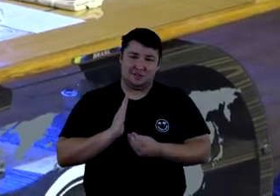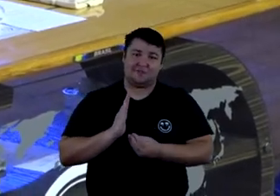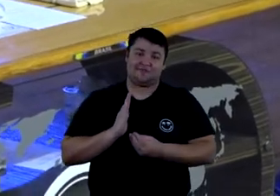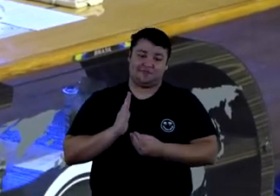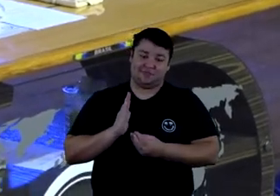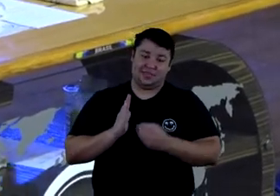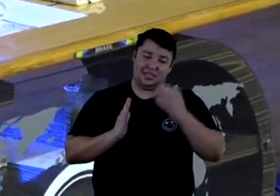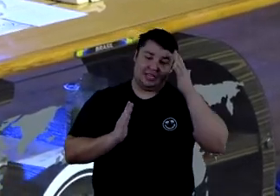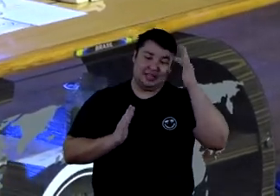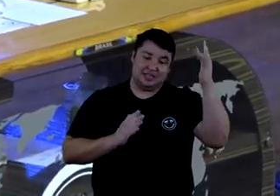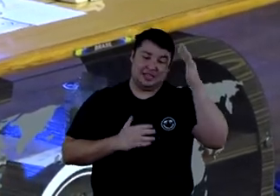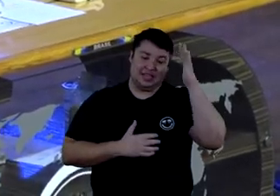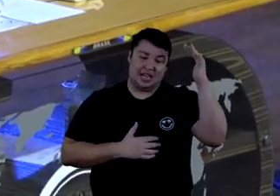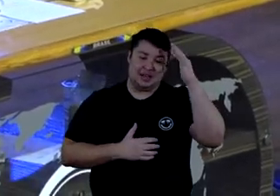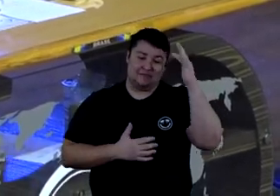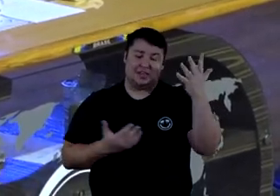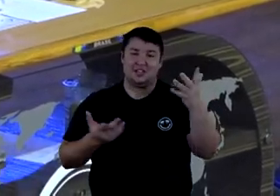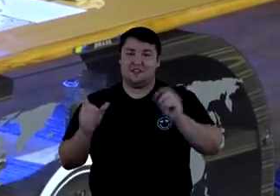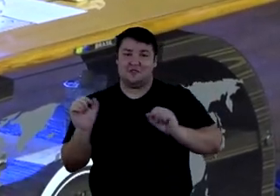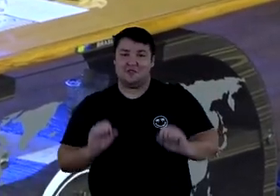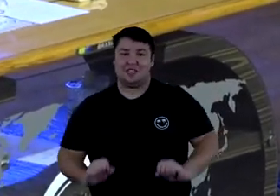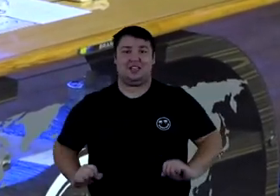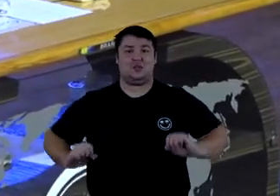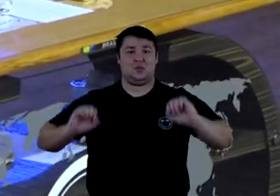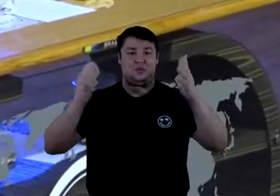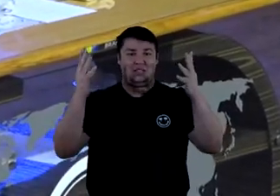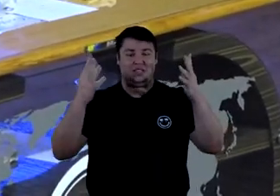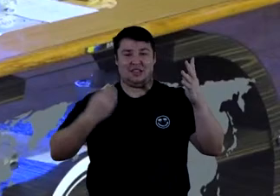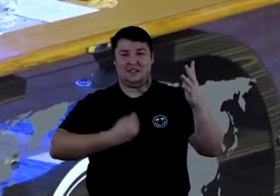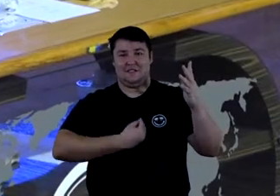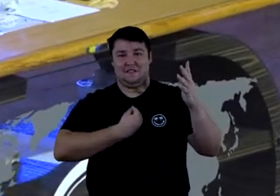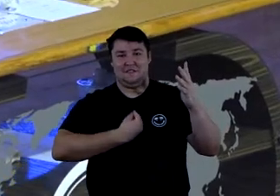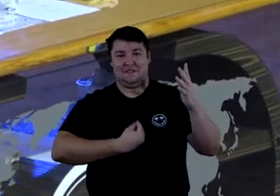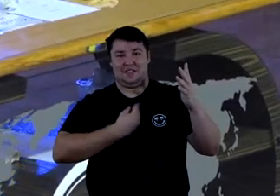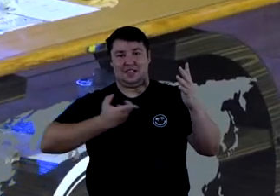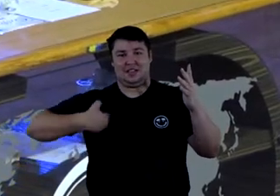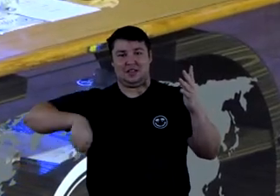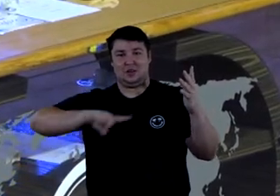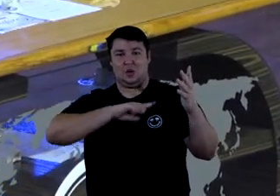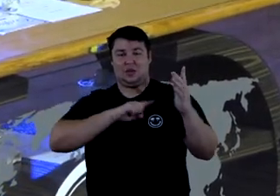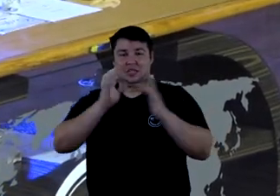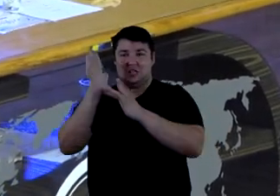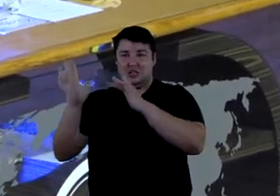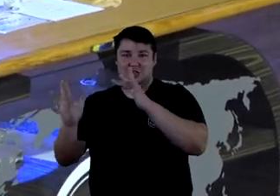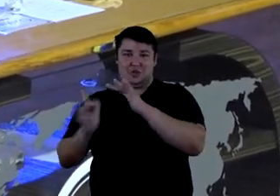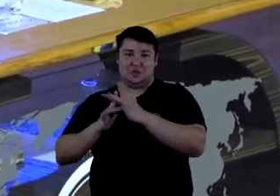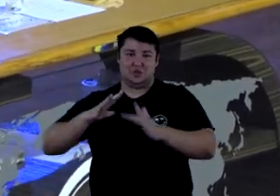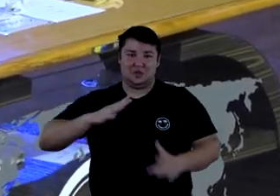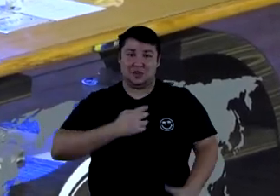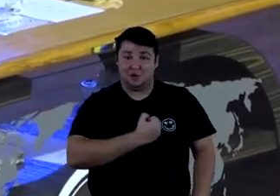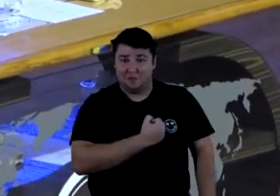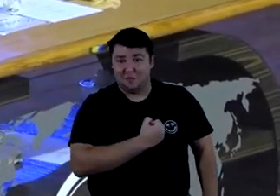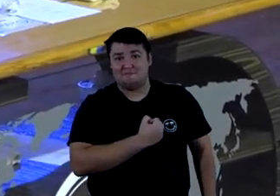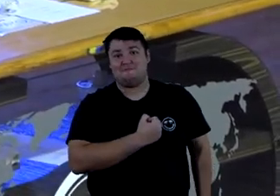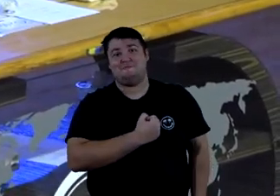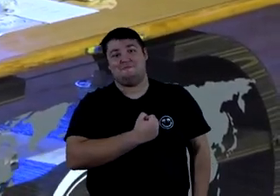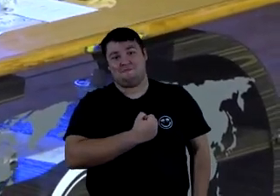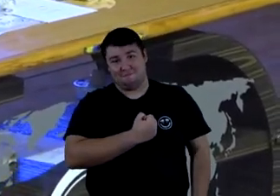nem imaginávamos o que aconteceria em nossas vidas. Jesus nos alcançou,